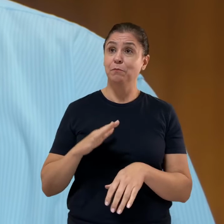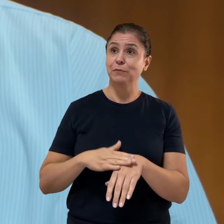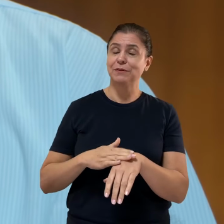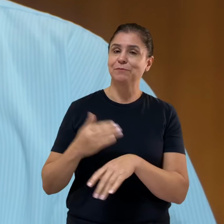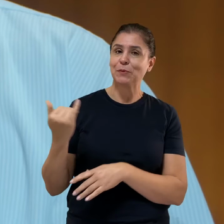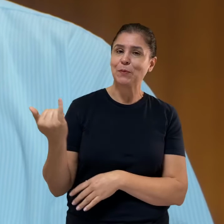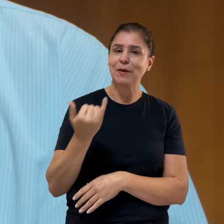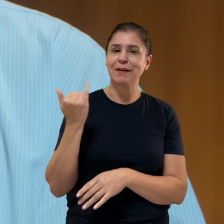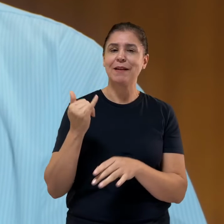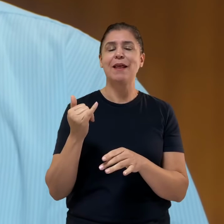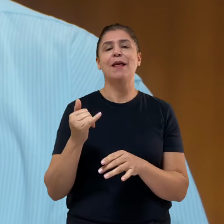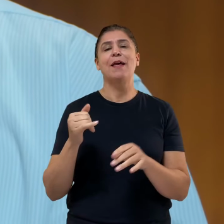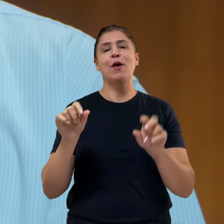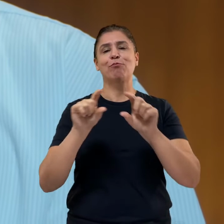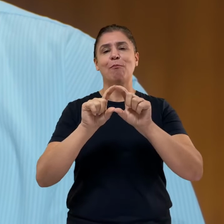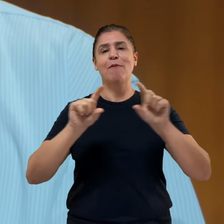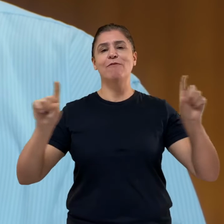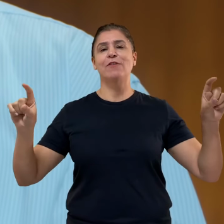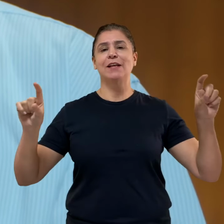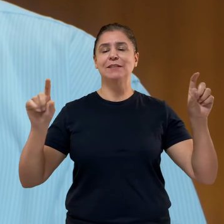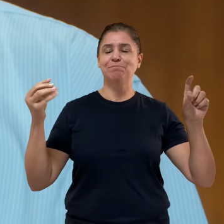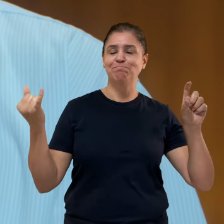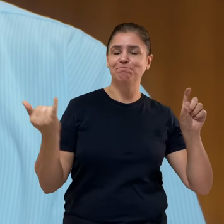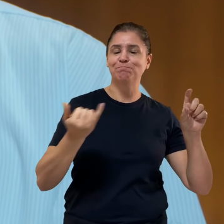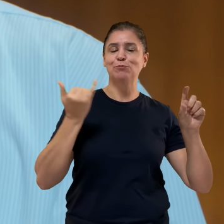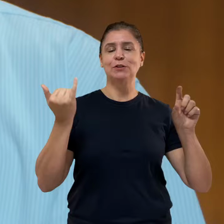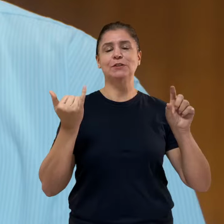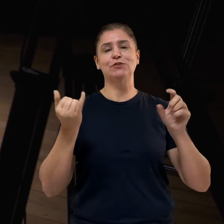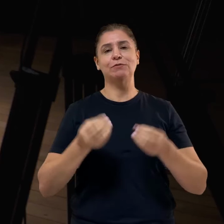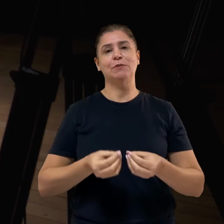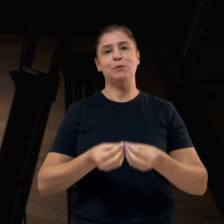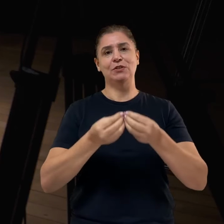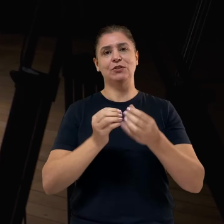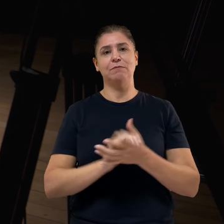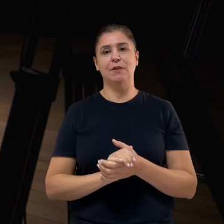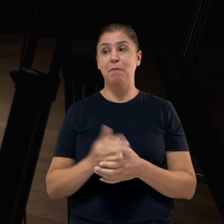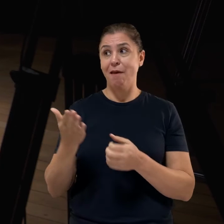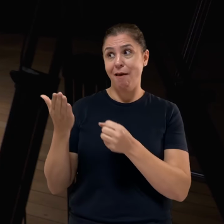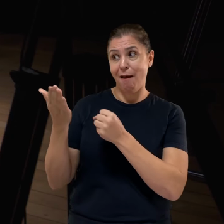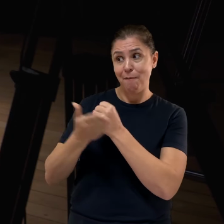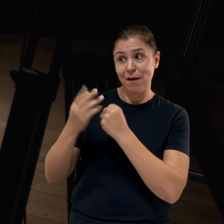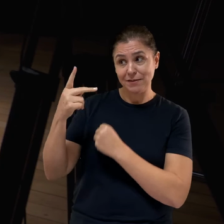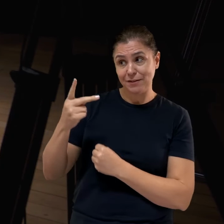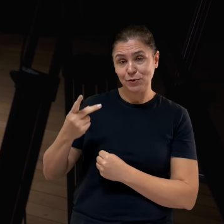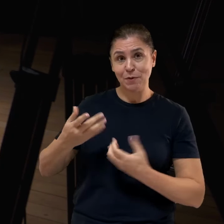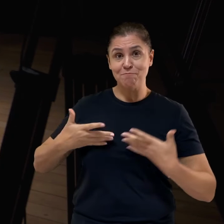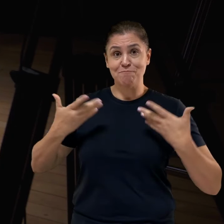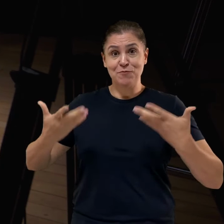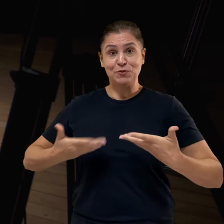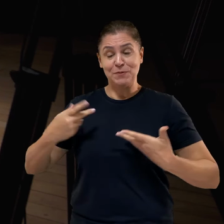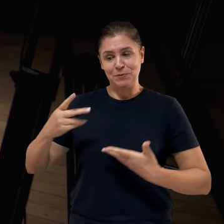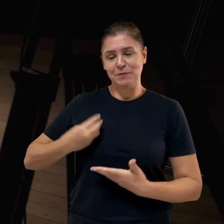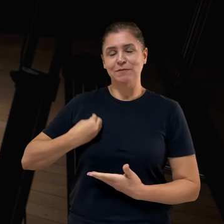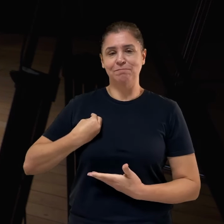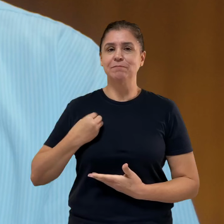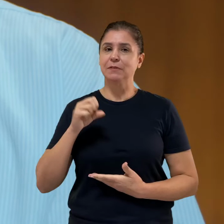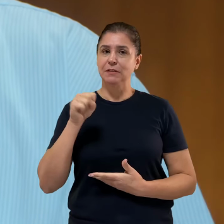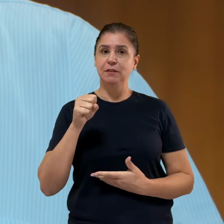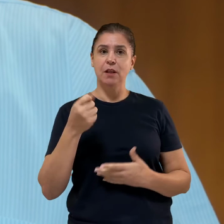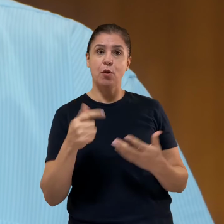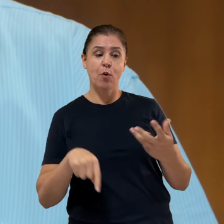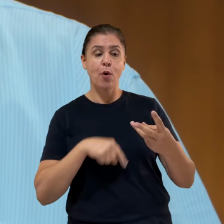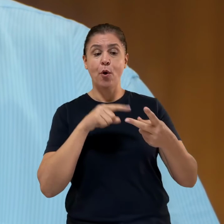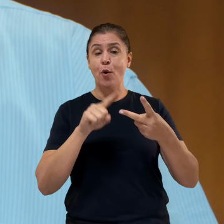Portanto, é um lema eucarístico. Um lema eucarístico. Que também deve ser a base motivacional da sua vida. E se conclui